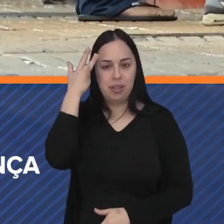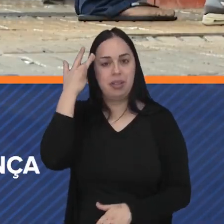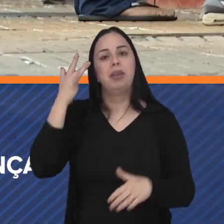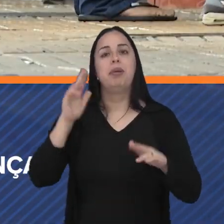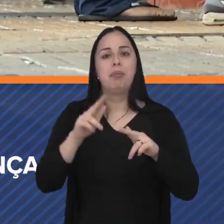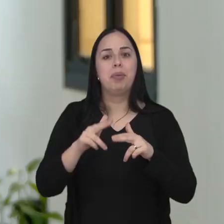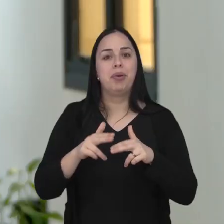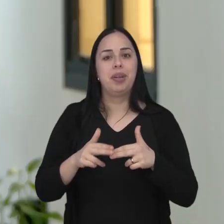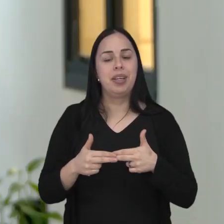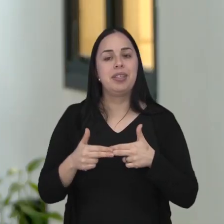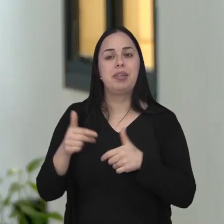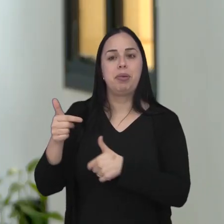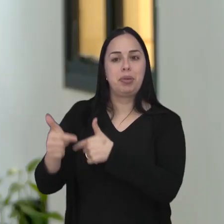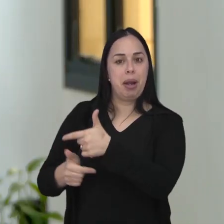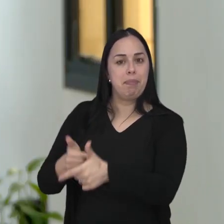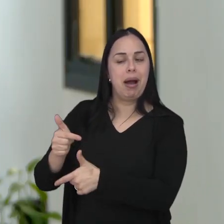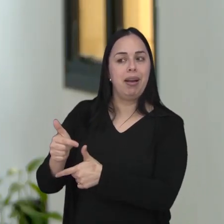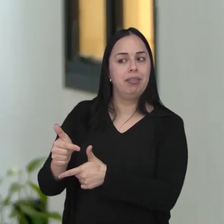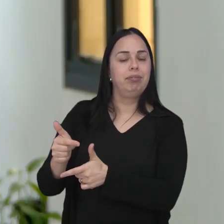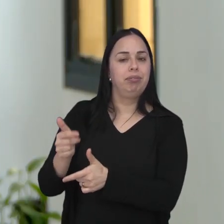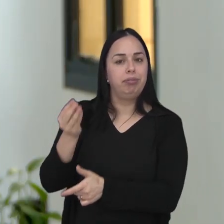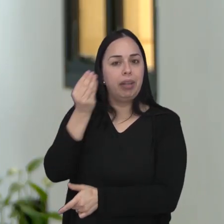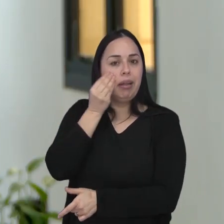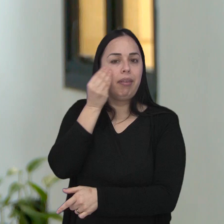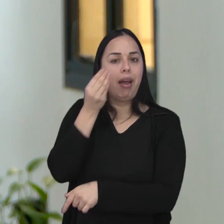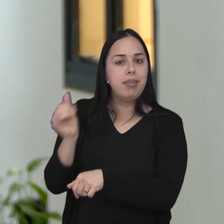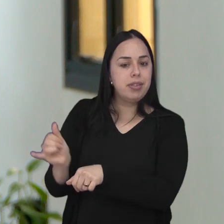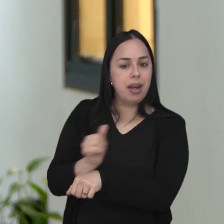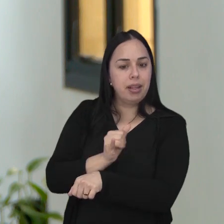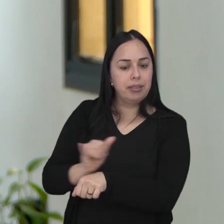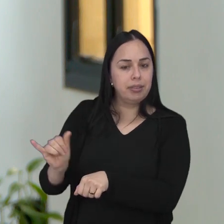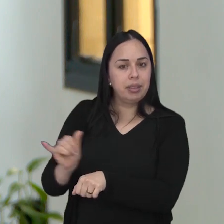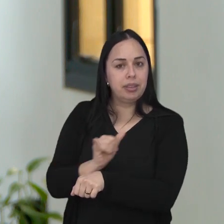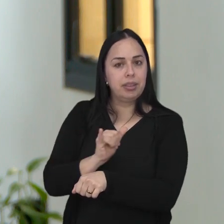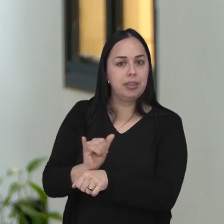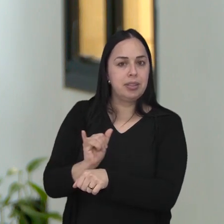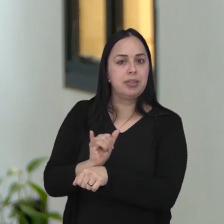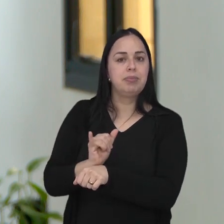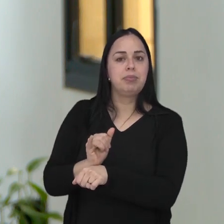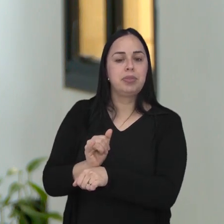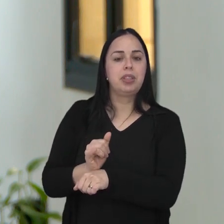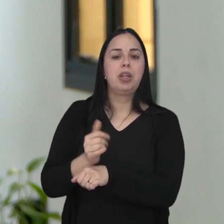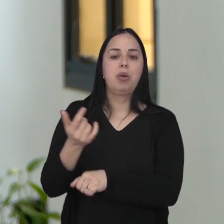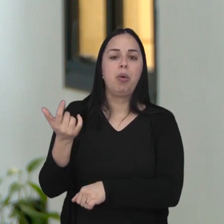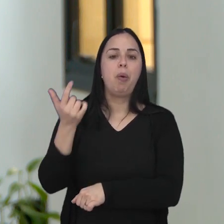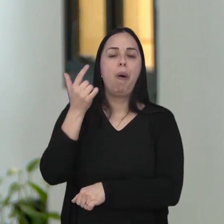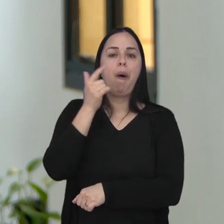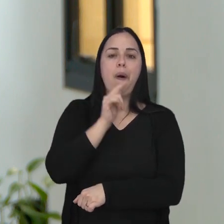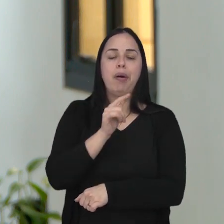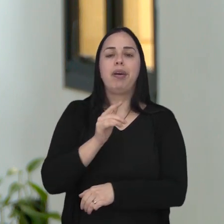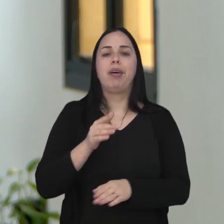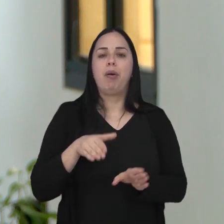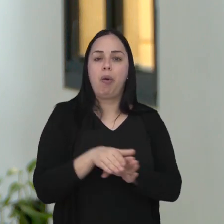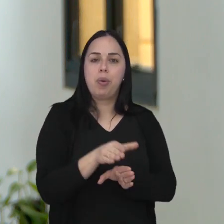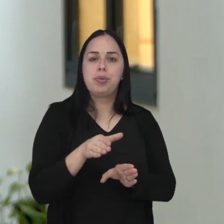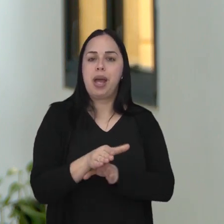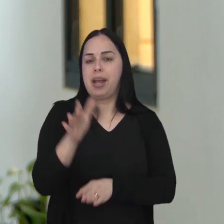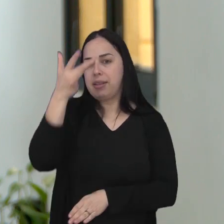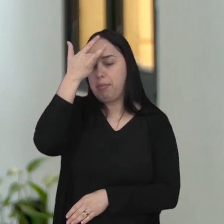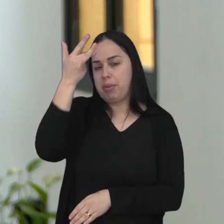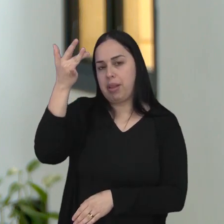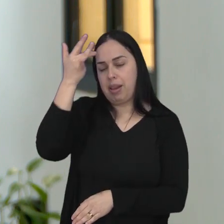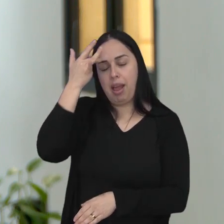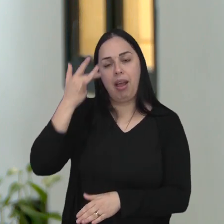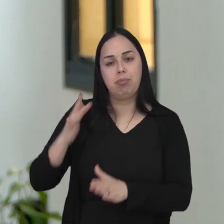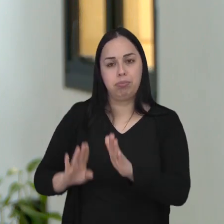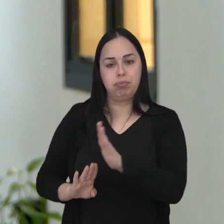11.700.000 pessoas. Diante disso, o mercado procura alternativas. O número de organizações abertas à questão da saúde